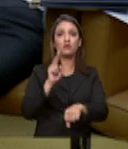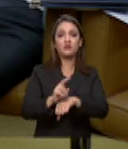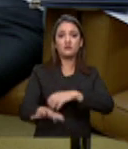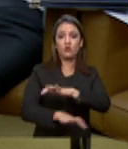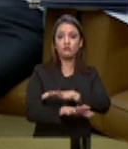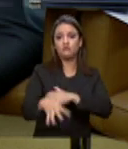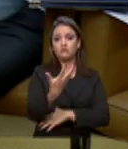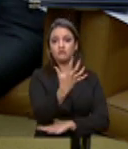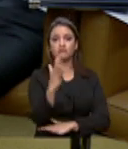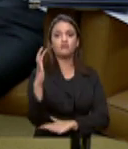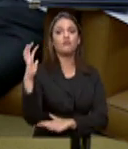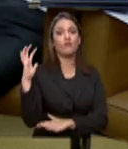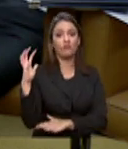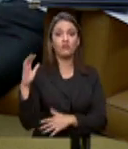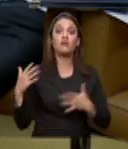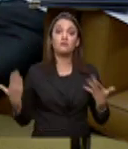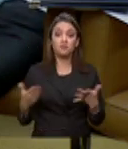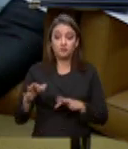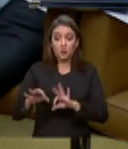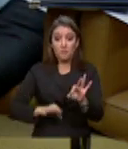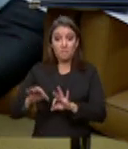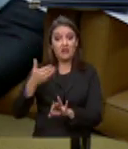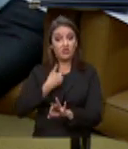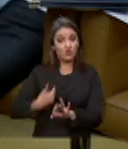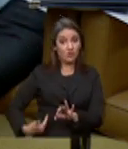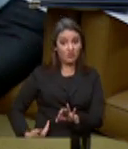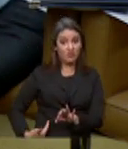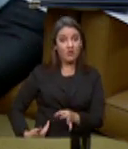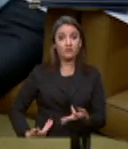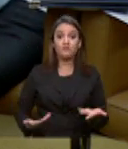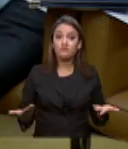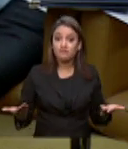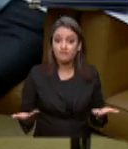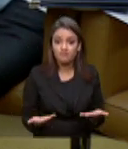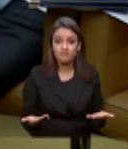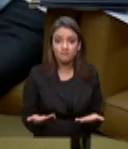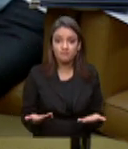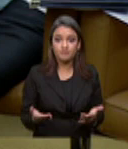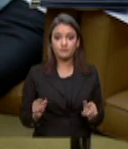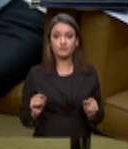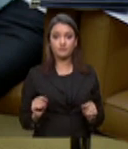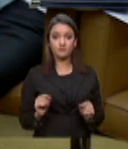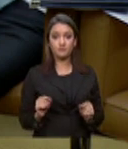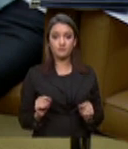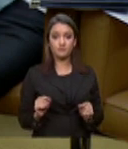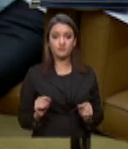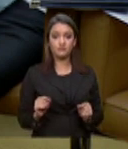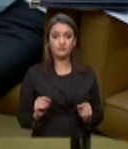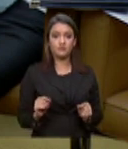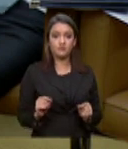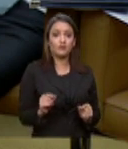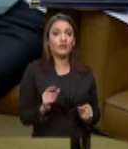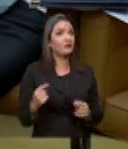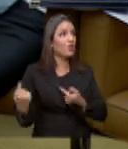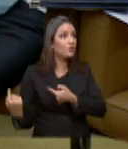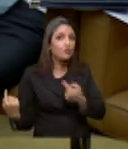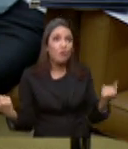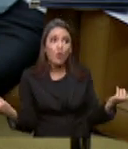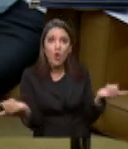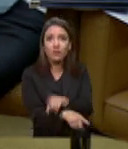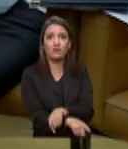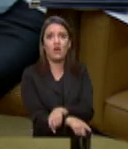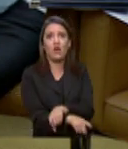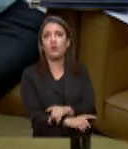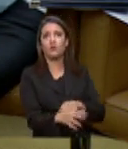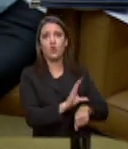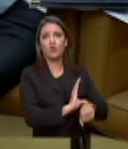país. Ocorre que este plano de governo encontra-se de forma diametralmente oposta ao que dispõe